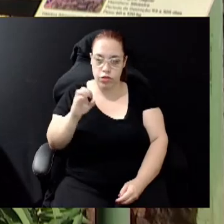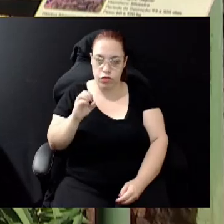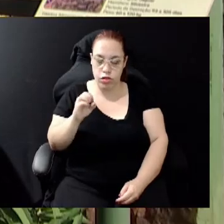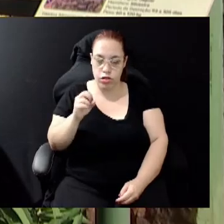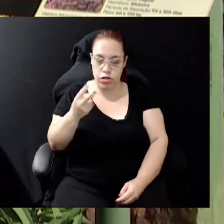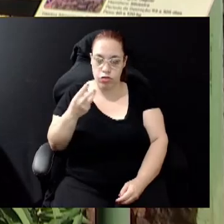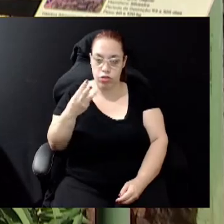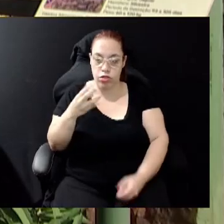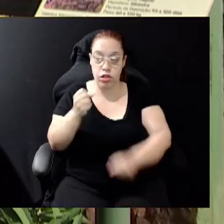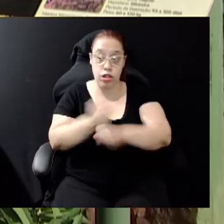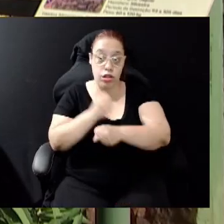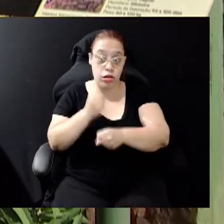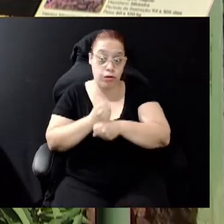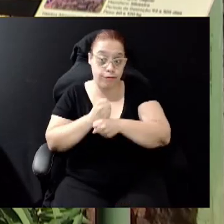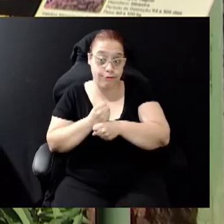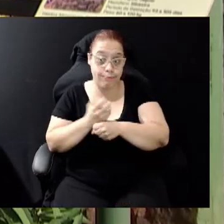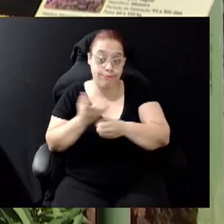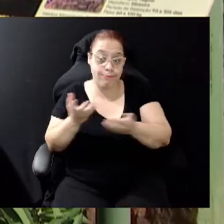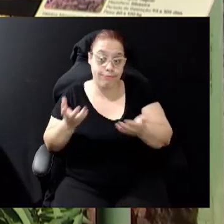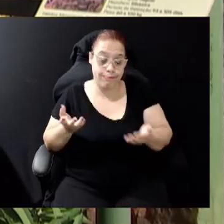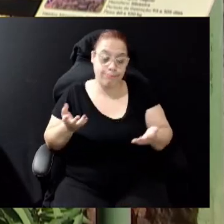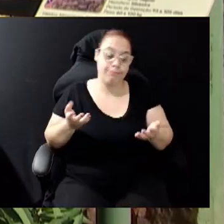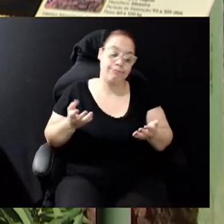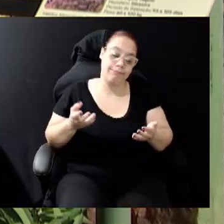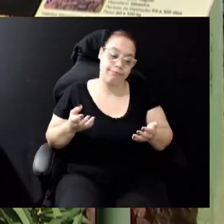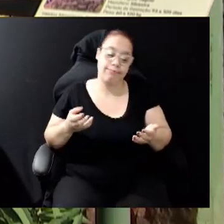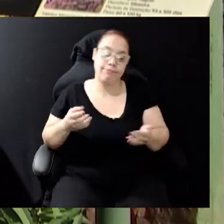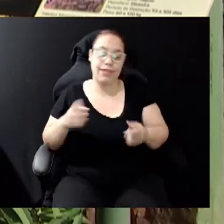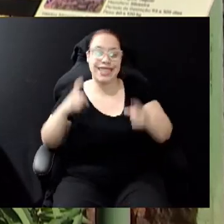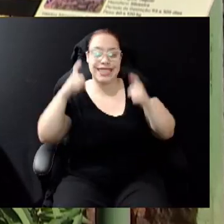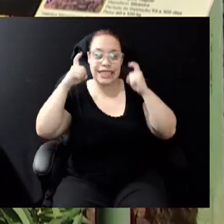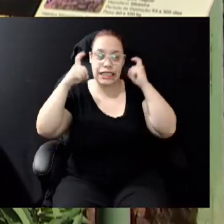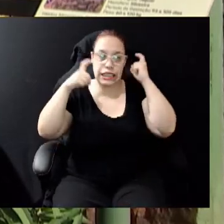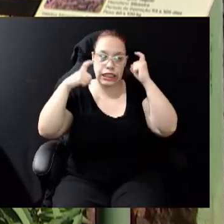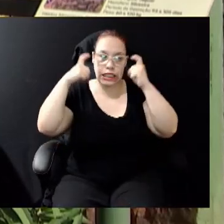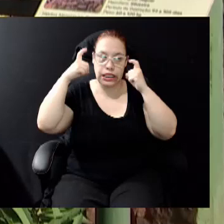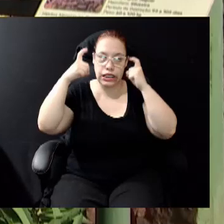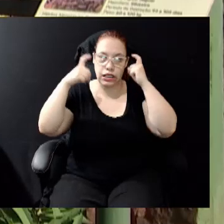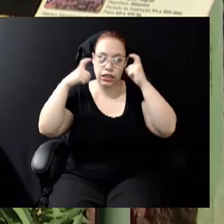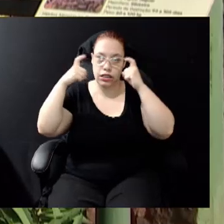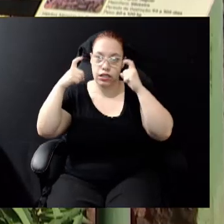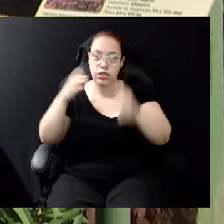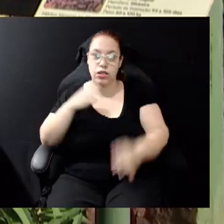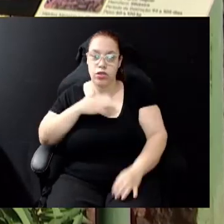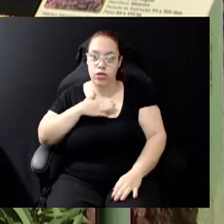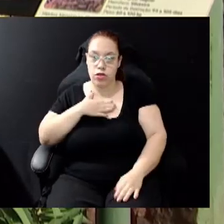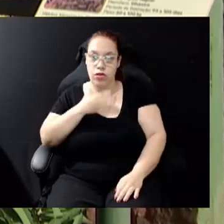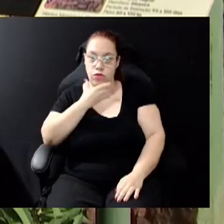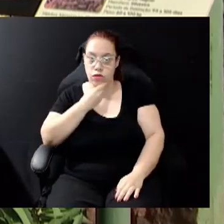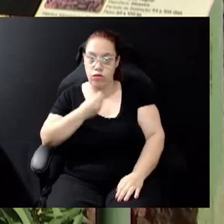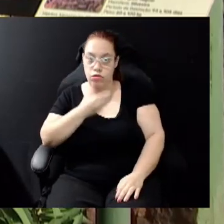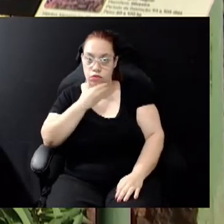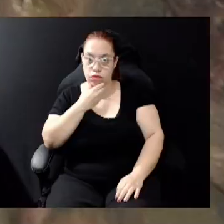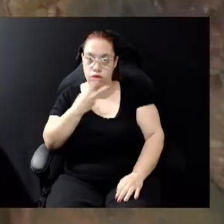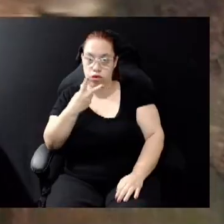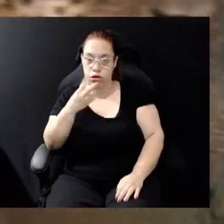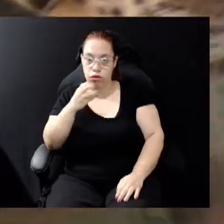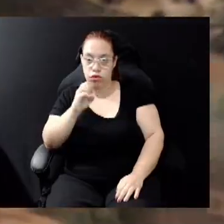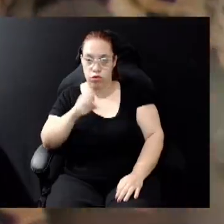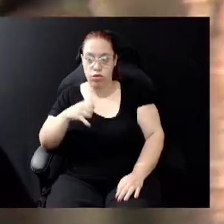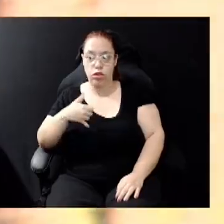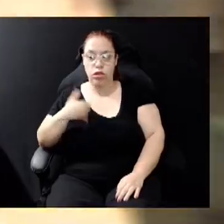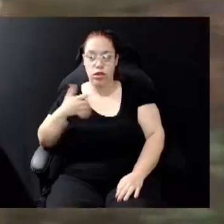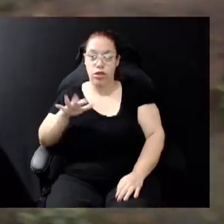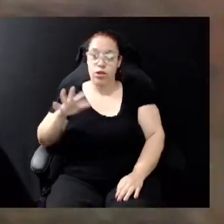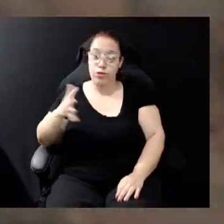Então isso também a gente preocupa um pouco, exatamente por conta do nosso macho do Pantanal estar com essa faixa etária, né? Então a gente já vê